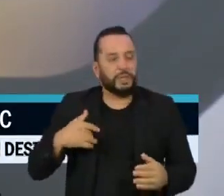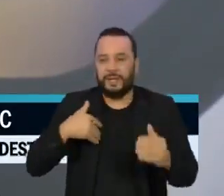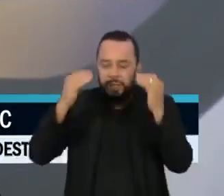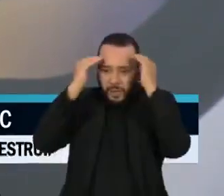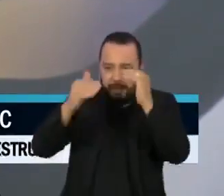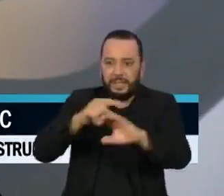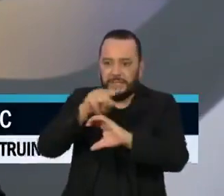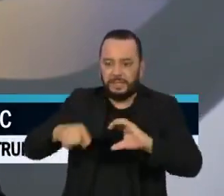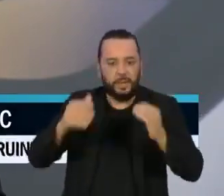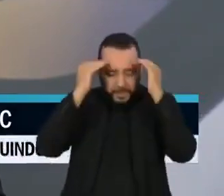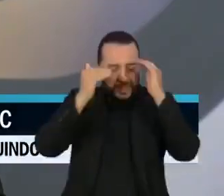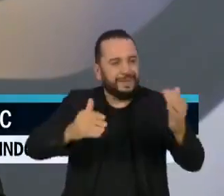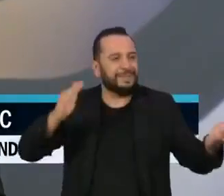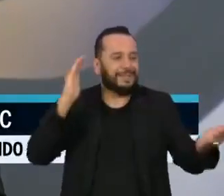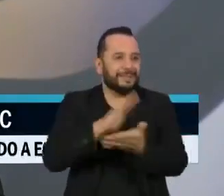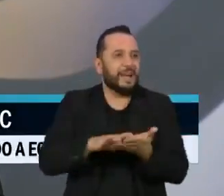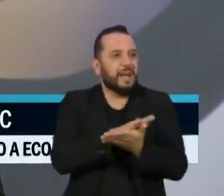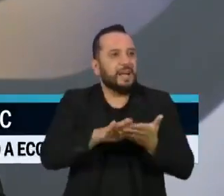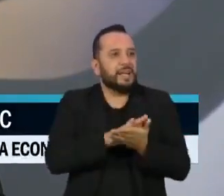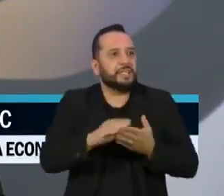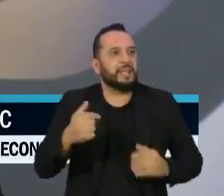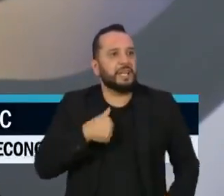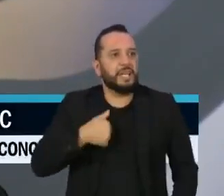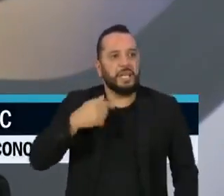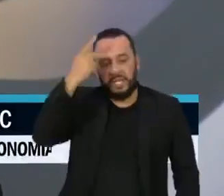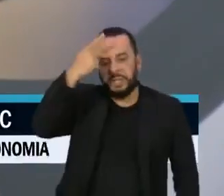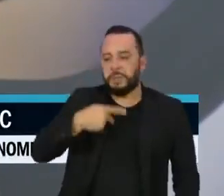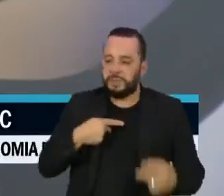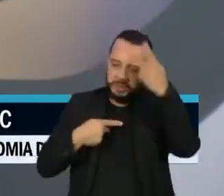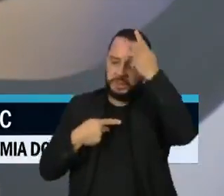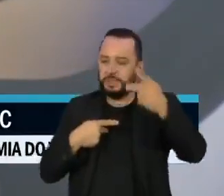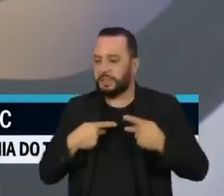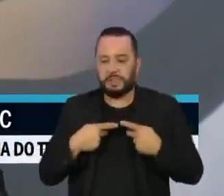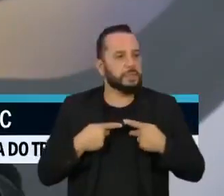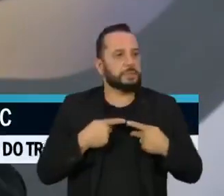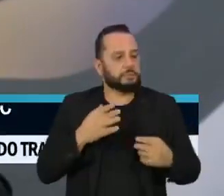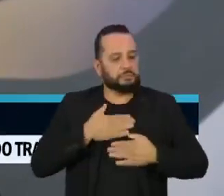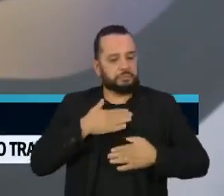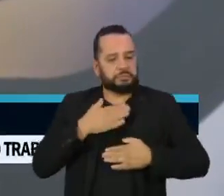obedece simplesmente a um instinto de sobrevivência de político que ele está fazendo desde o começo do ano.